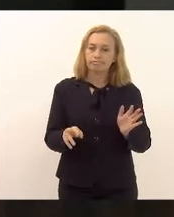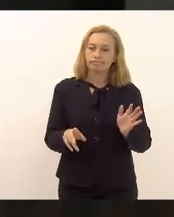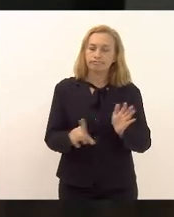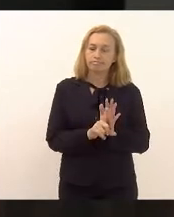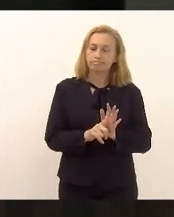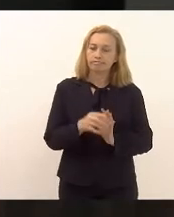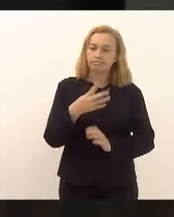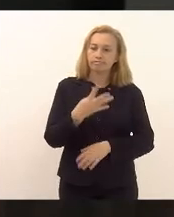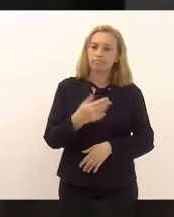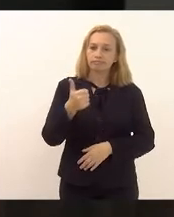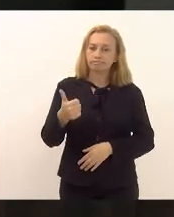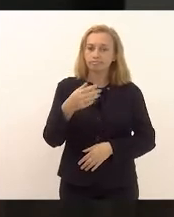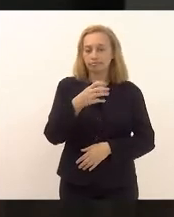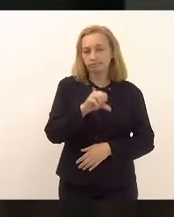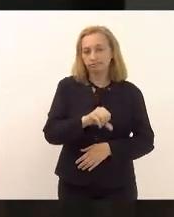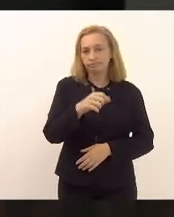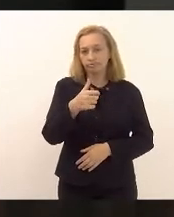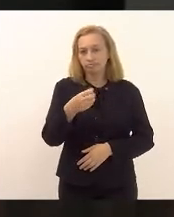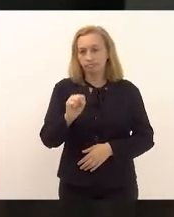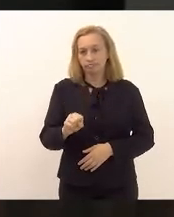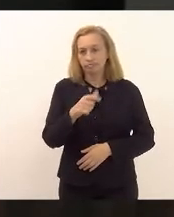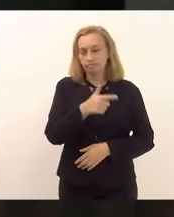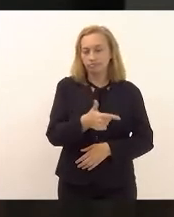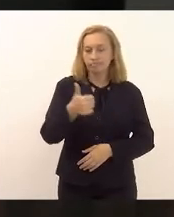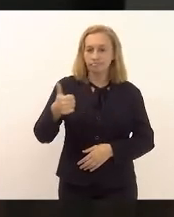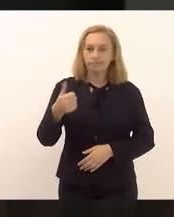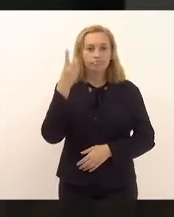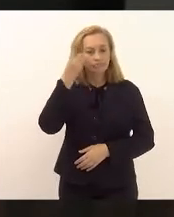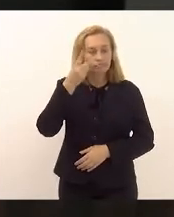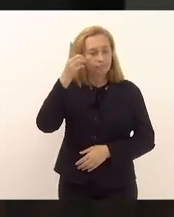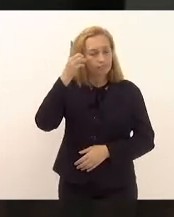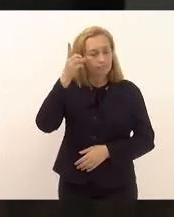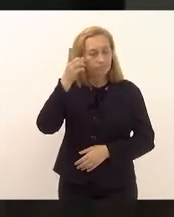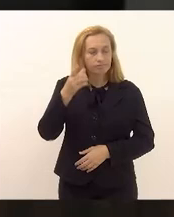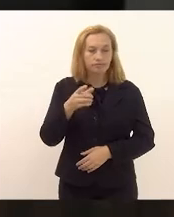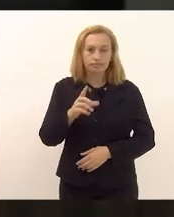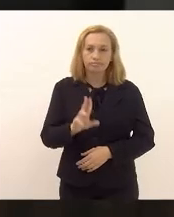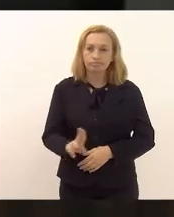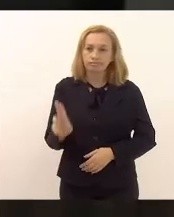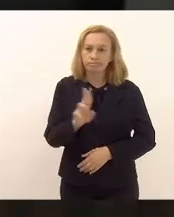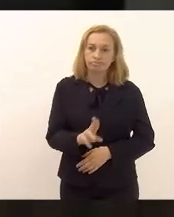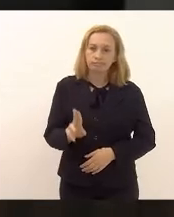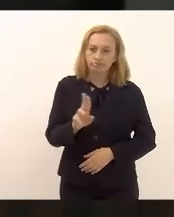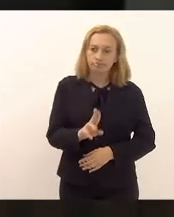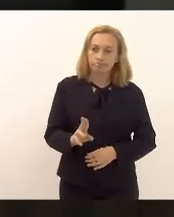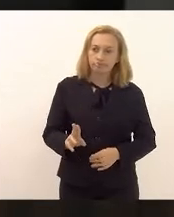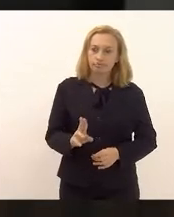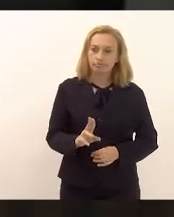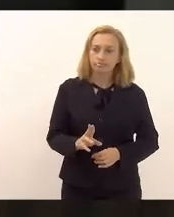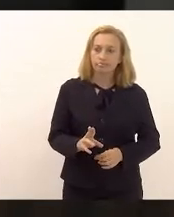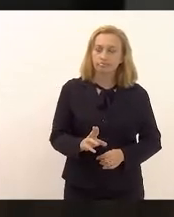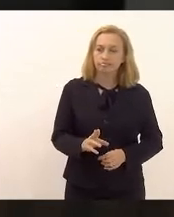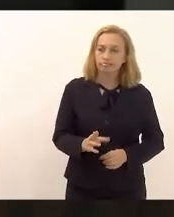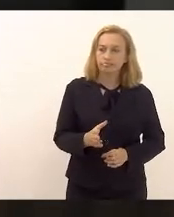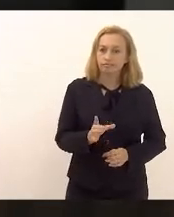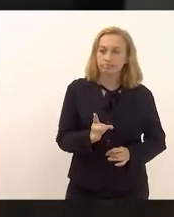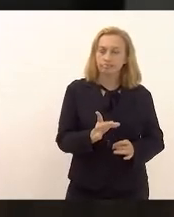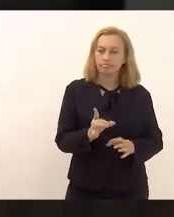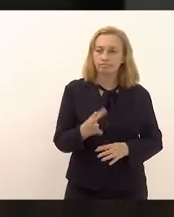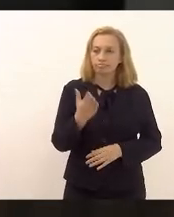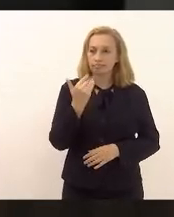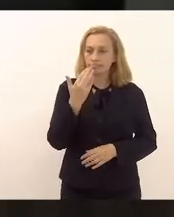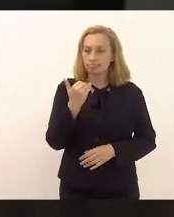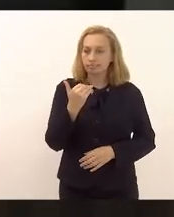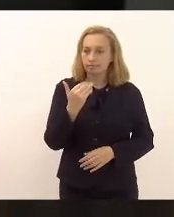Projeto de lei 4198 de 21, de autoria da deputada Lucinha, que dispõe sobre a utilização e comercialização de alimentos ultraprocessados